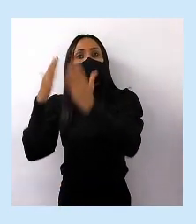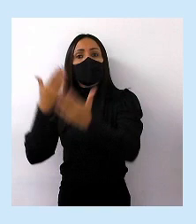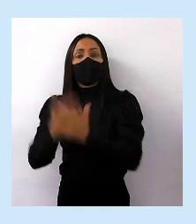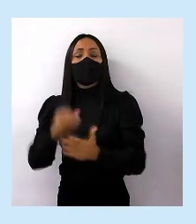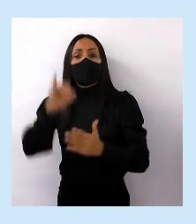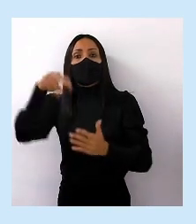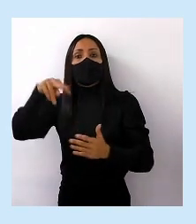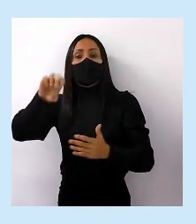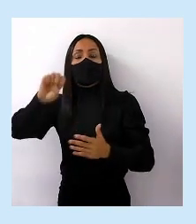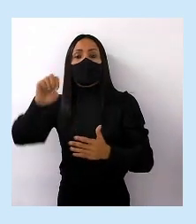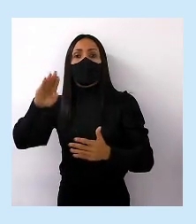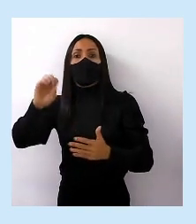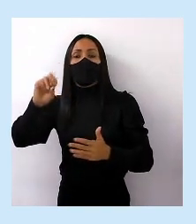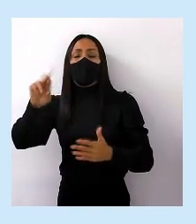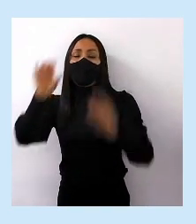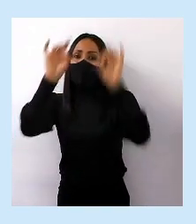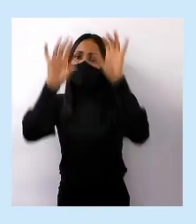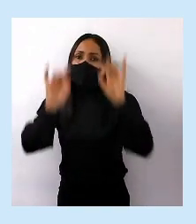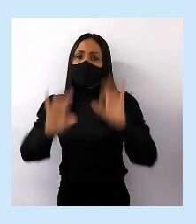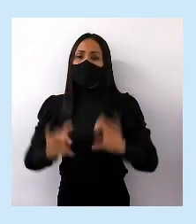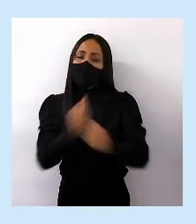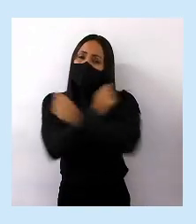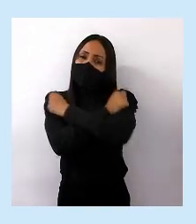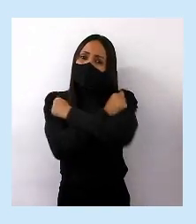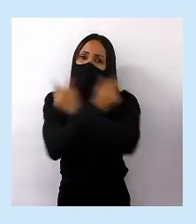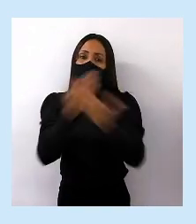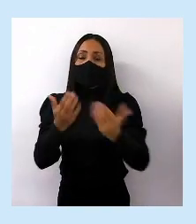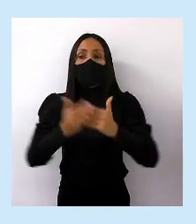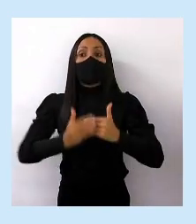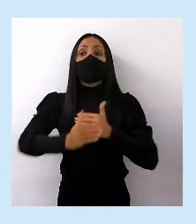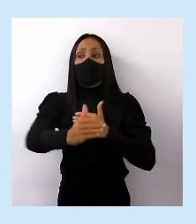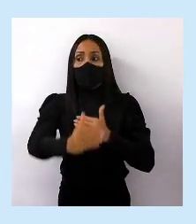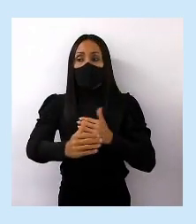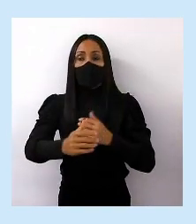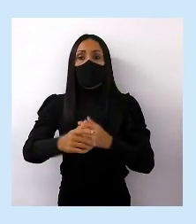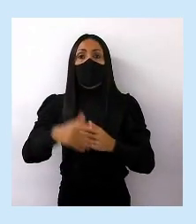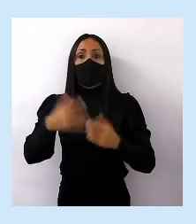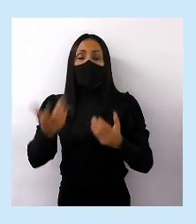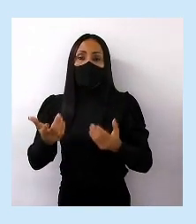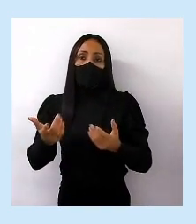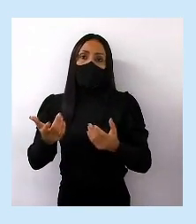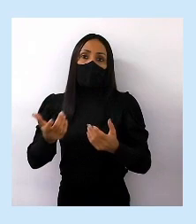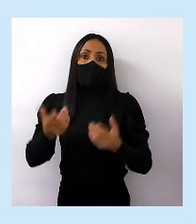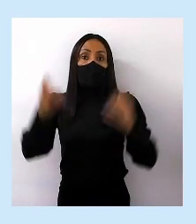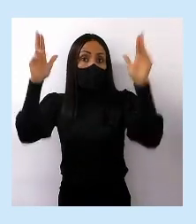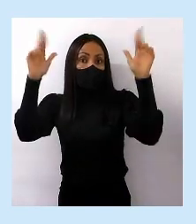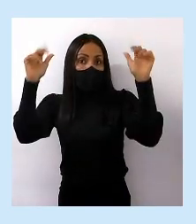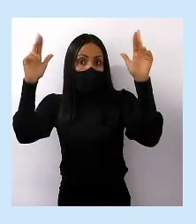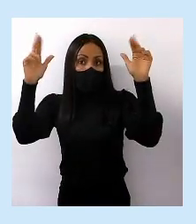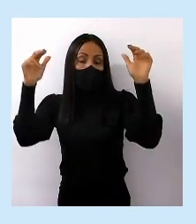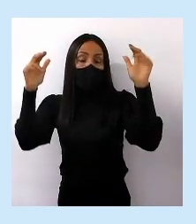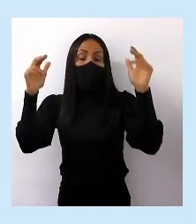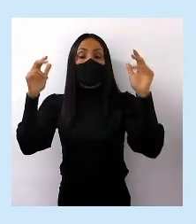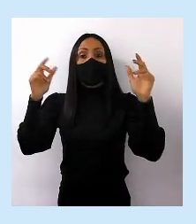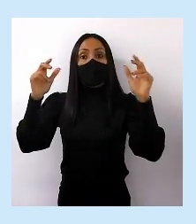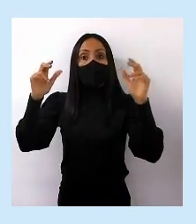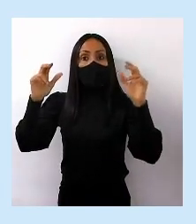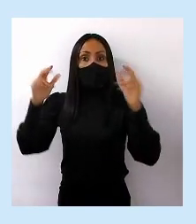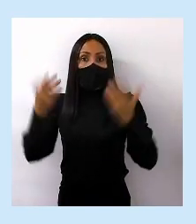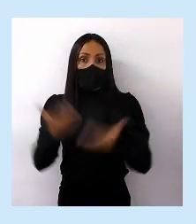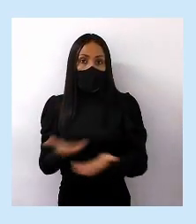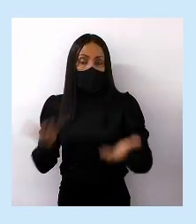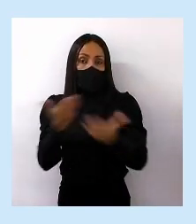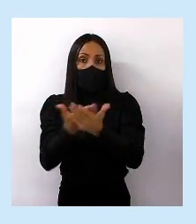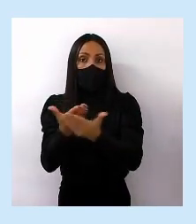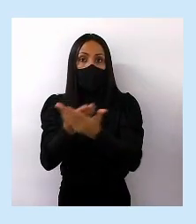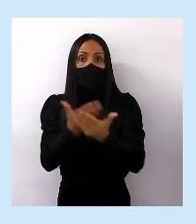Borba, um abraço muito especial. Inicialmente, vamos puxar agora o tema da nossa aula. Hoje a